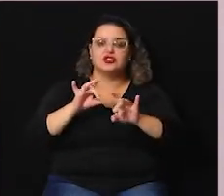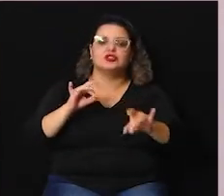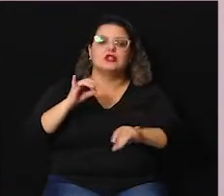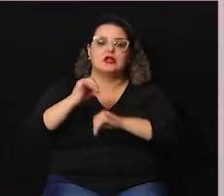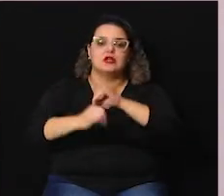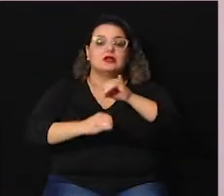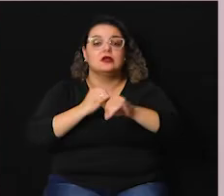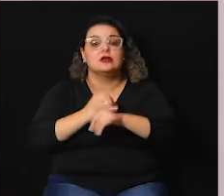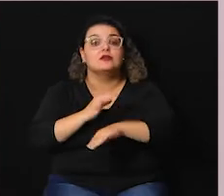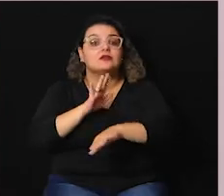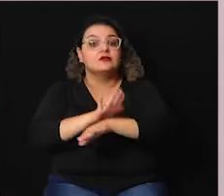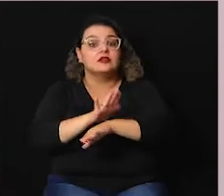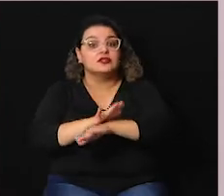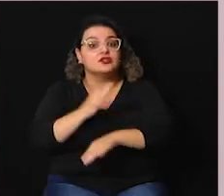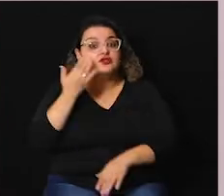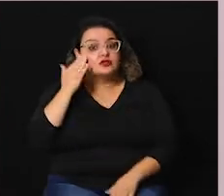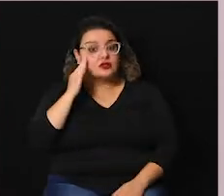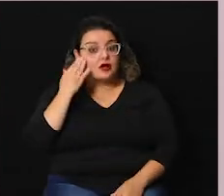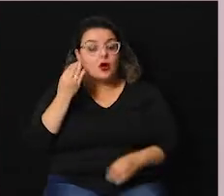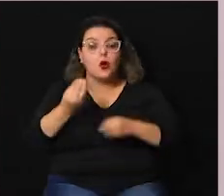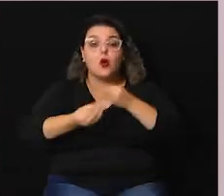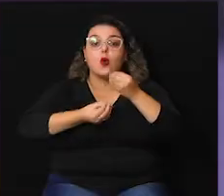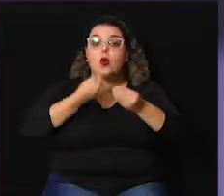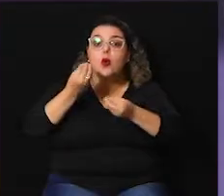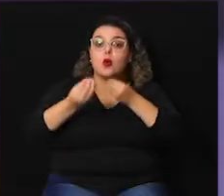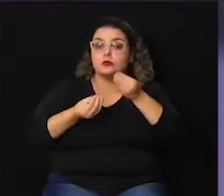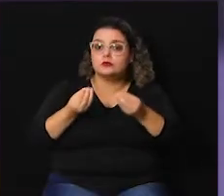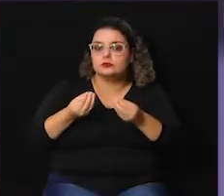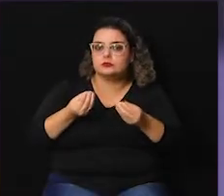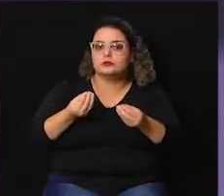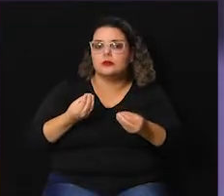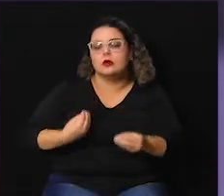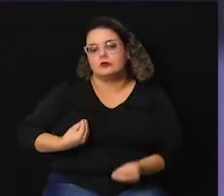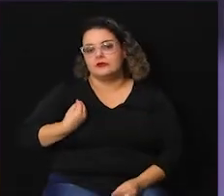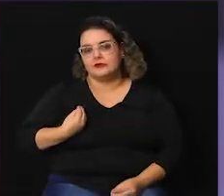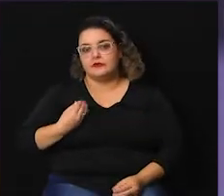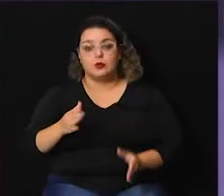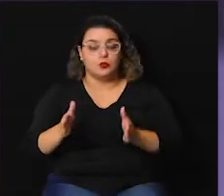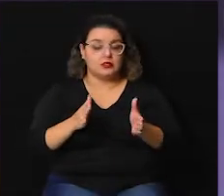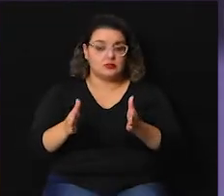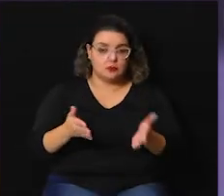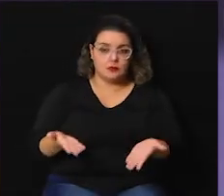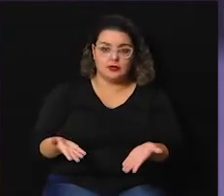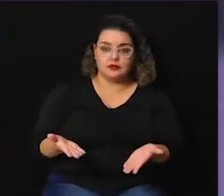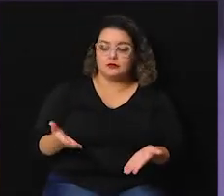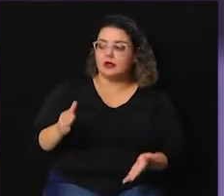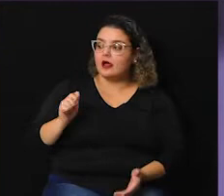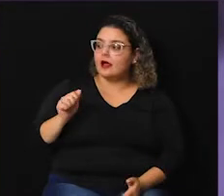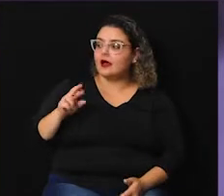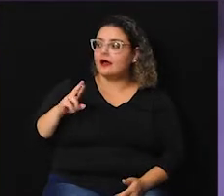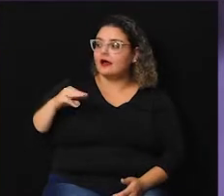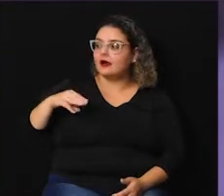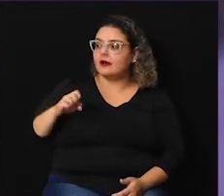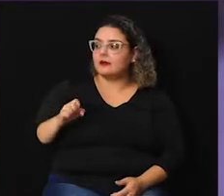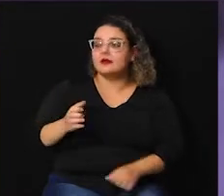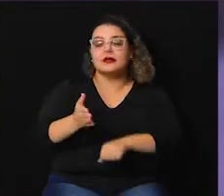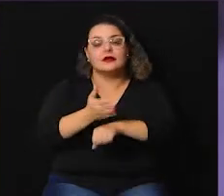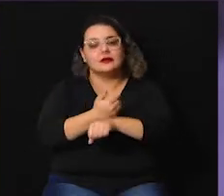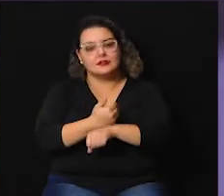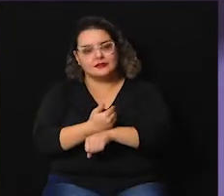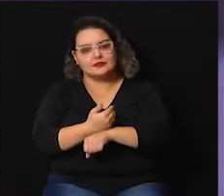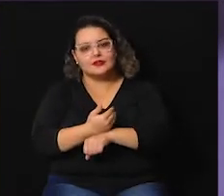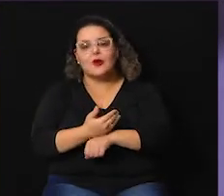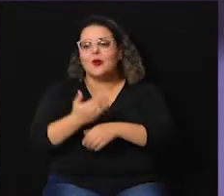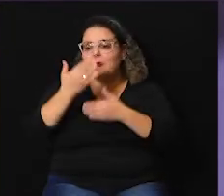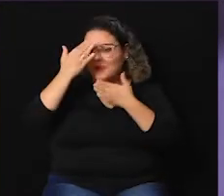comigo e vai ajudar a gente a entender como passar por essa situação. Carmen, antes de começar a nossa conversa, nosso